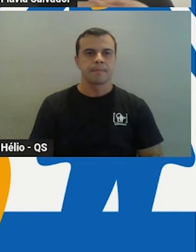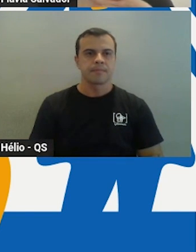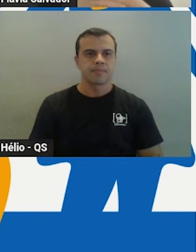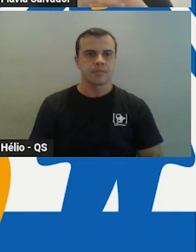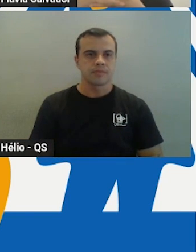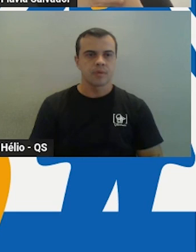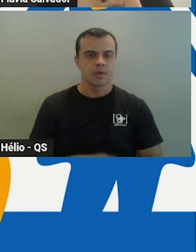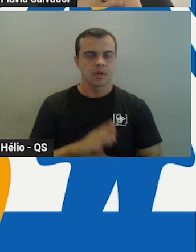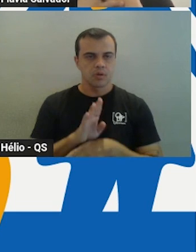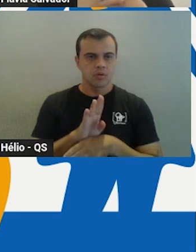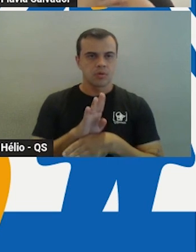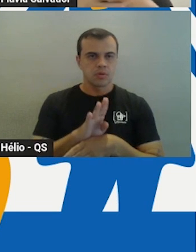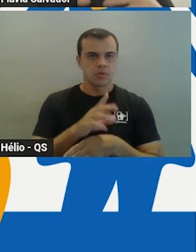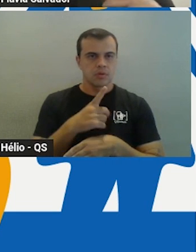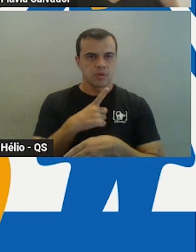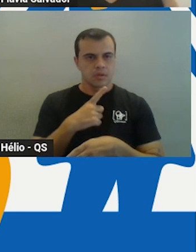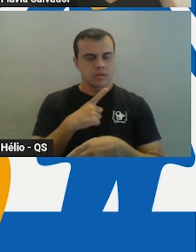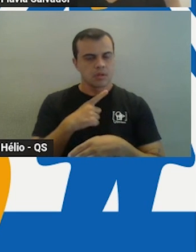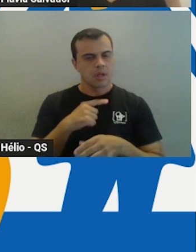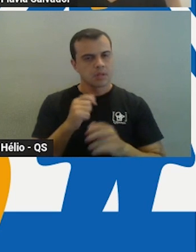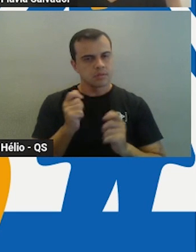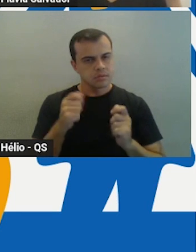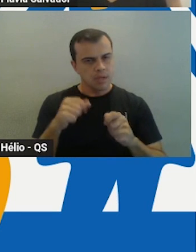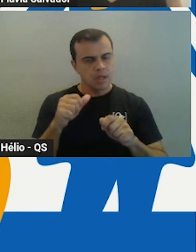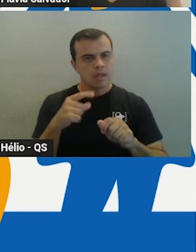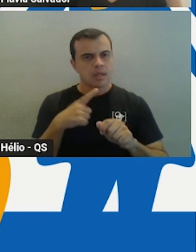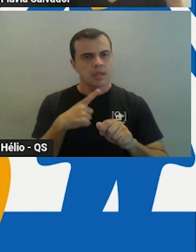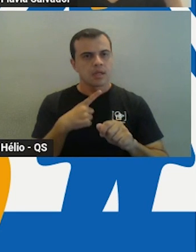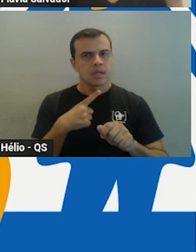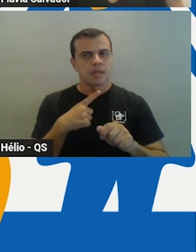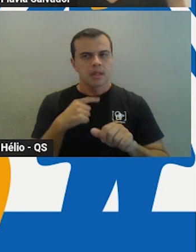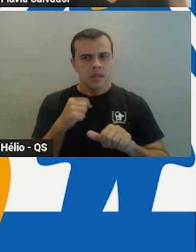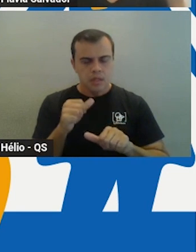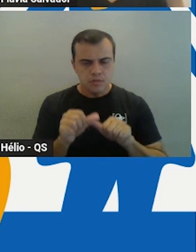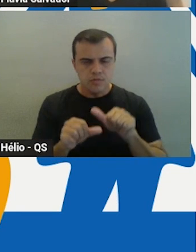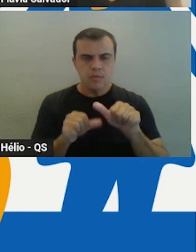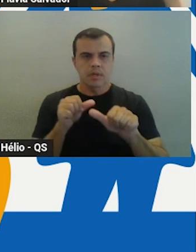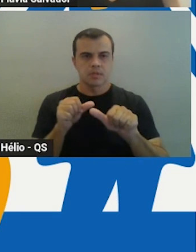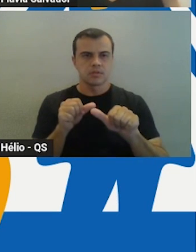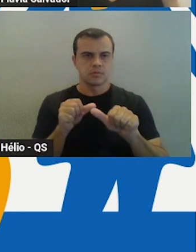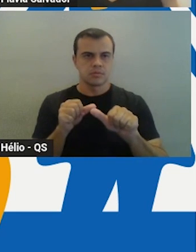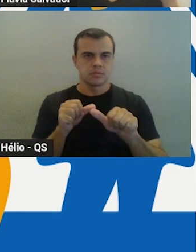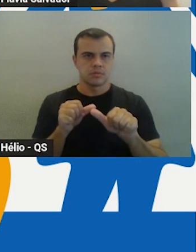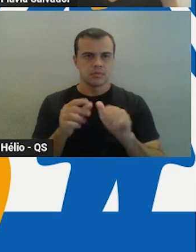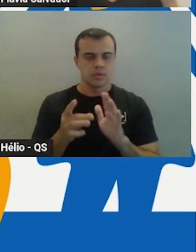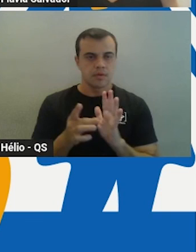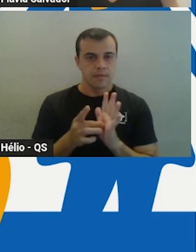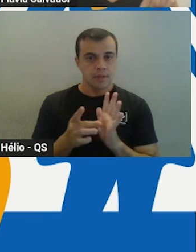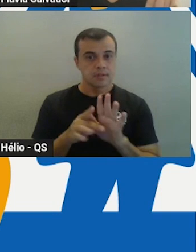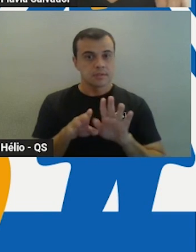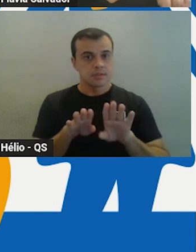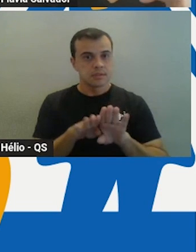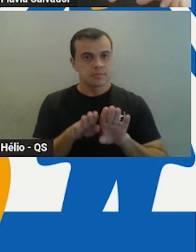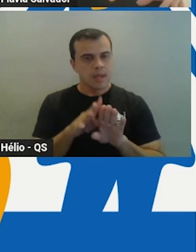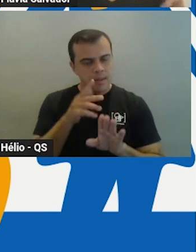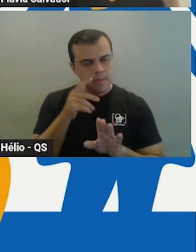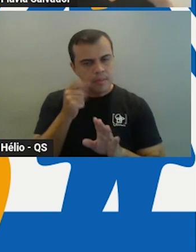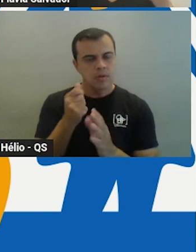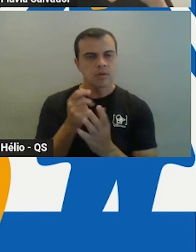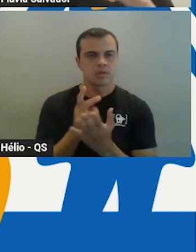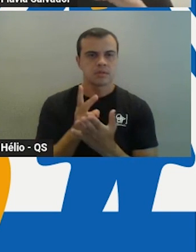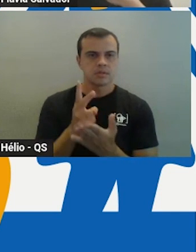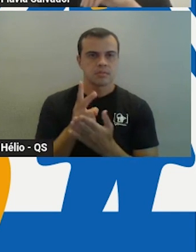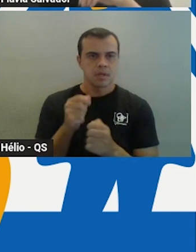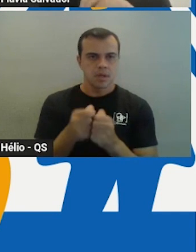possa contribuir para a transformação e a melhoria e